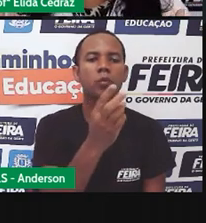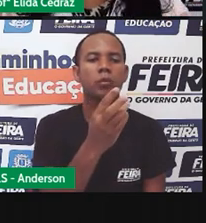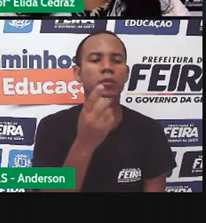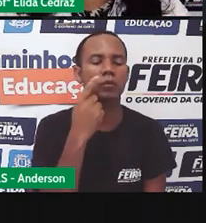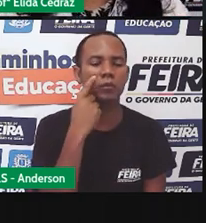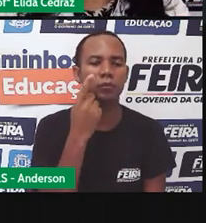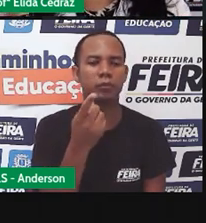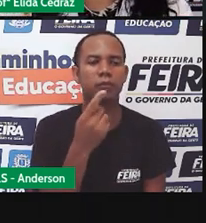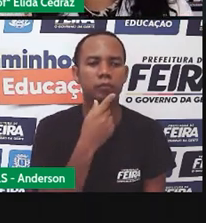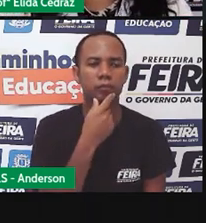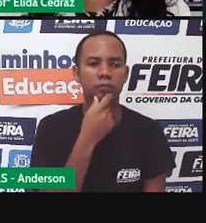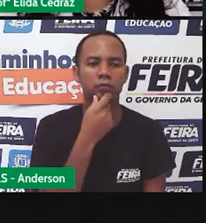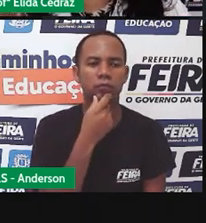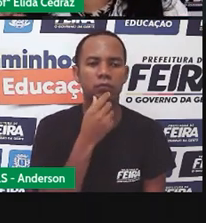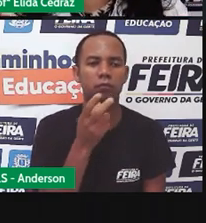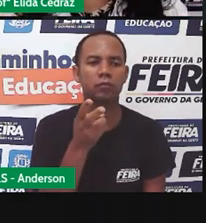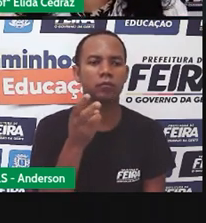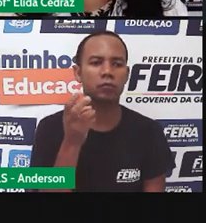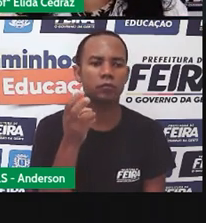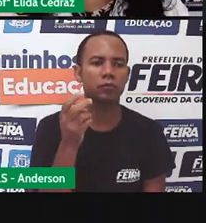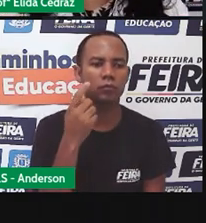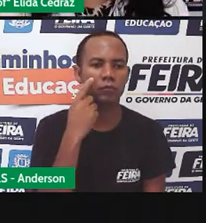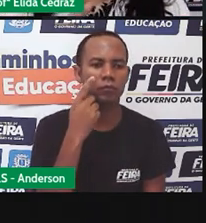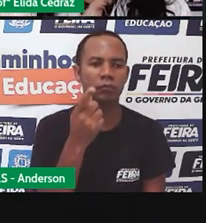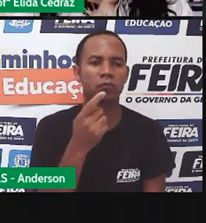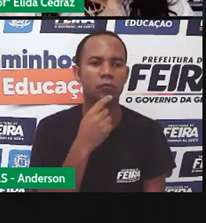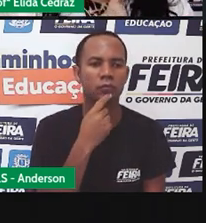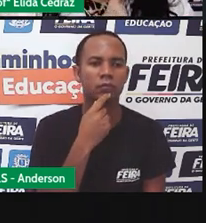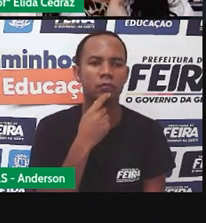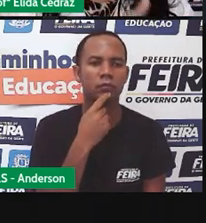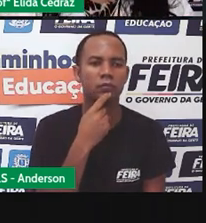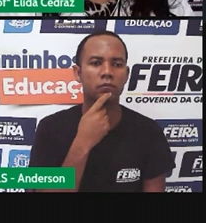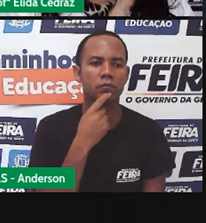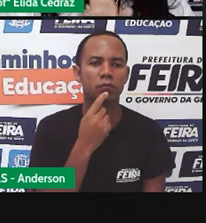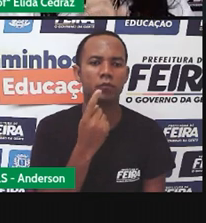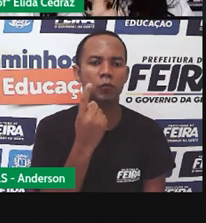diferenciar o tamanho, é para identificar as figuras.